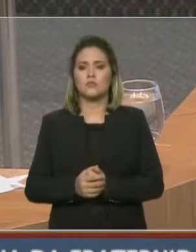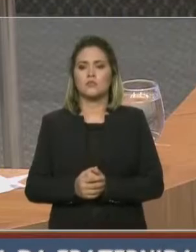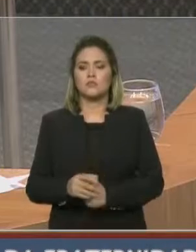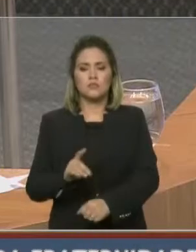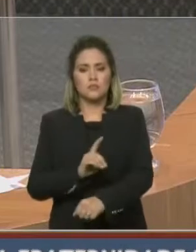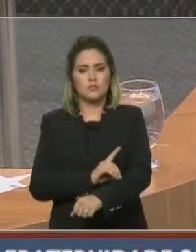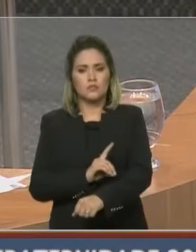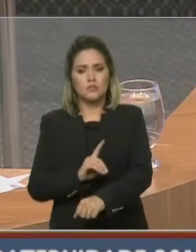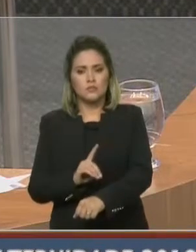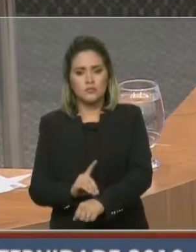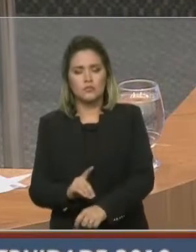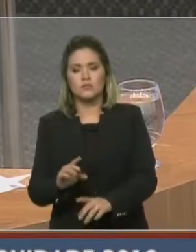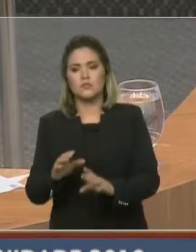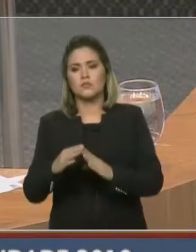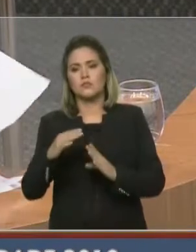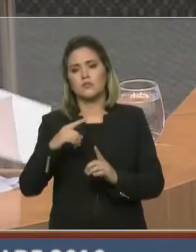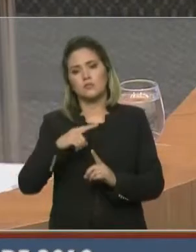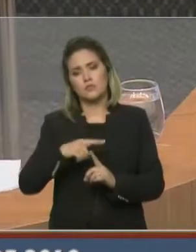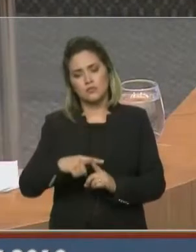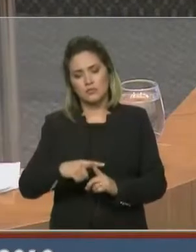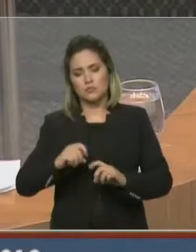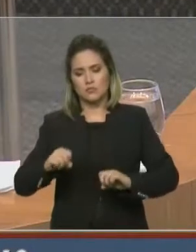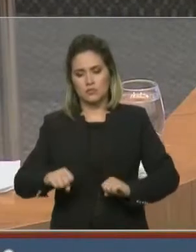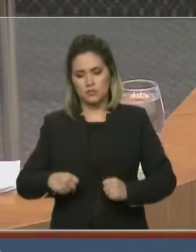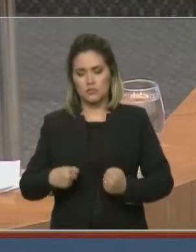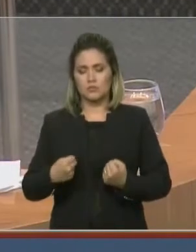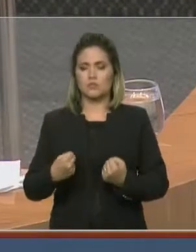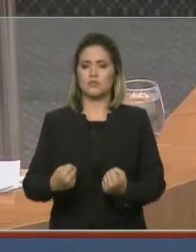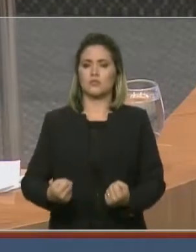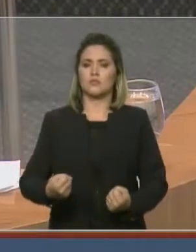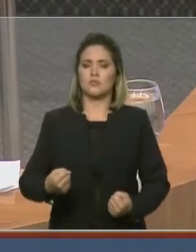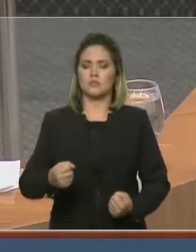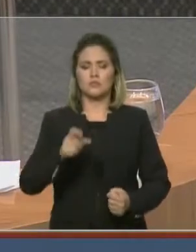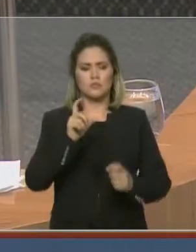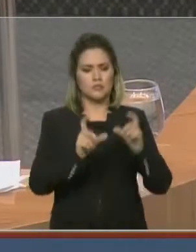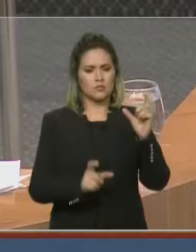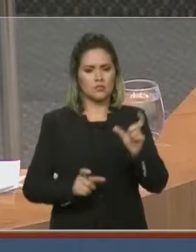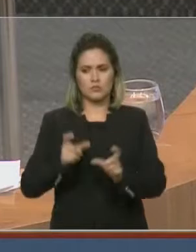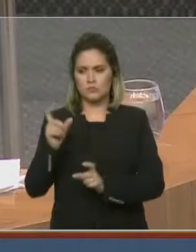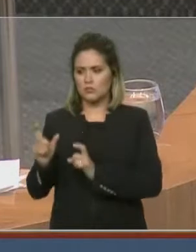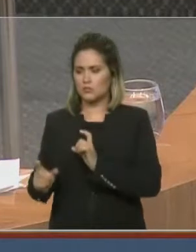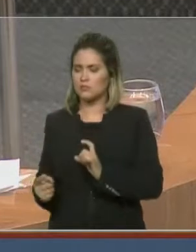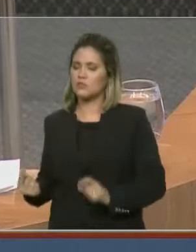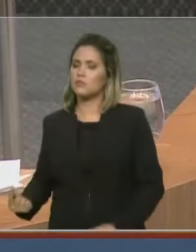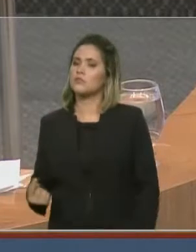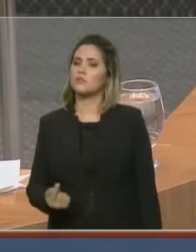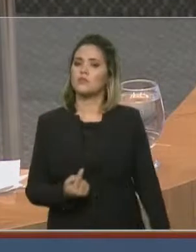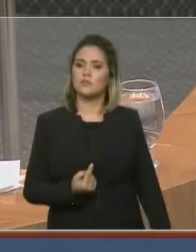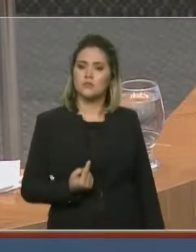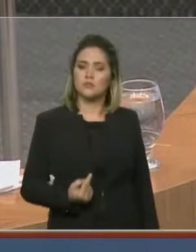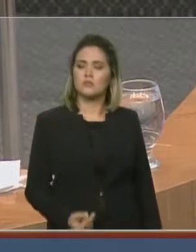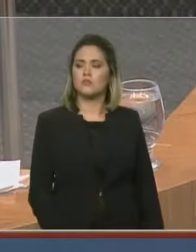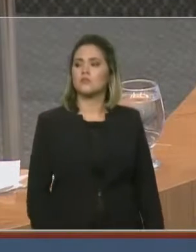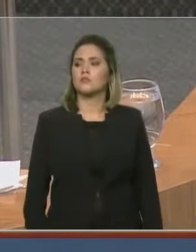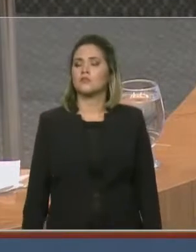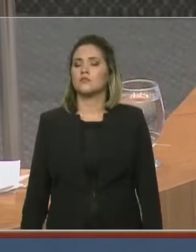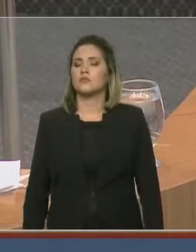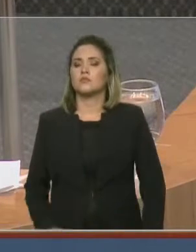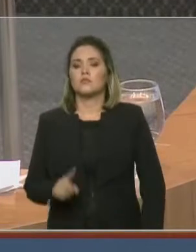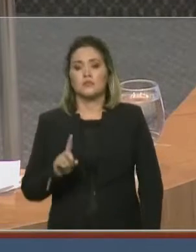cidadania e fortalecer também o bem comum. E estas políticas públicas, que